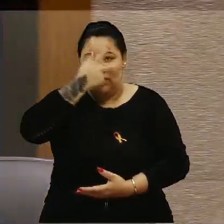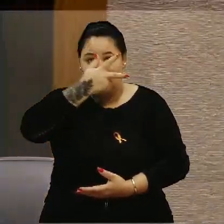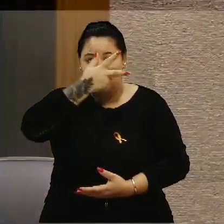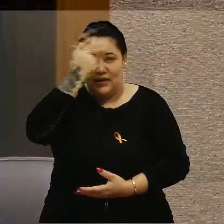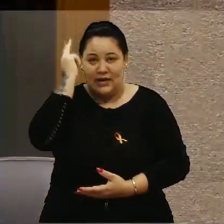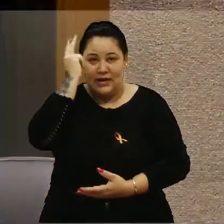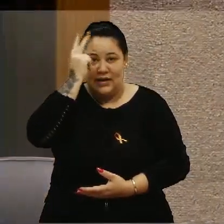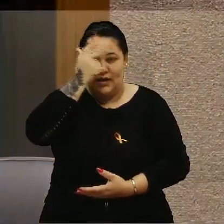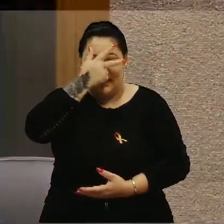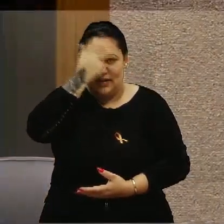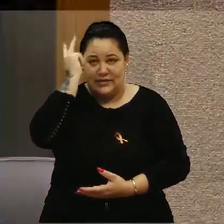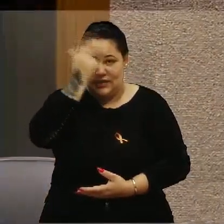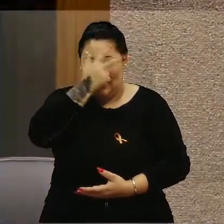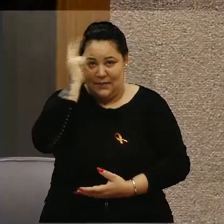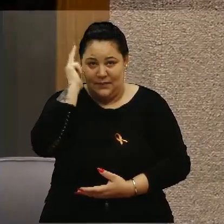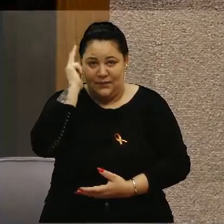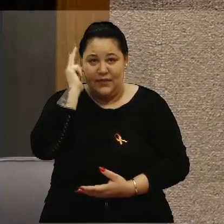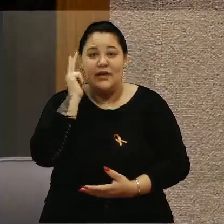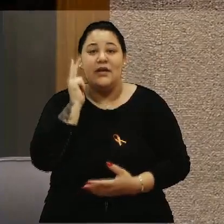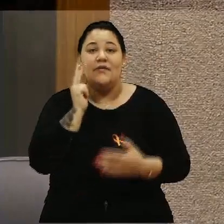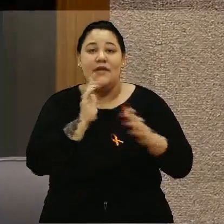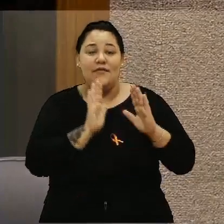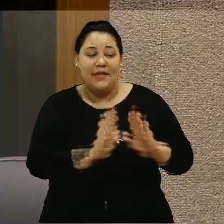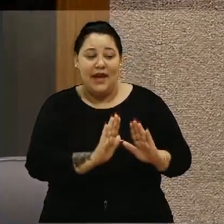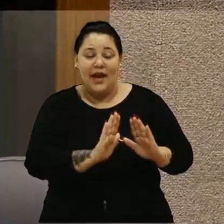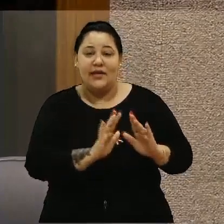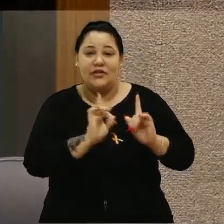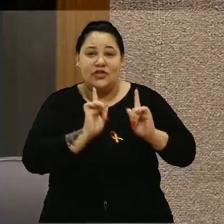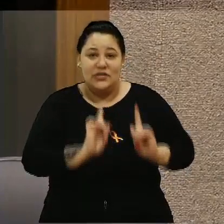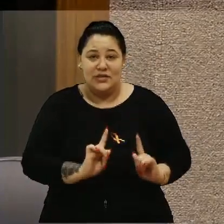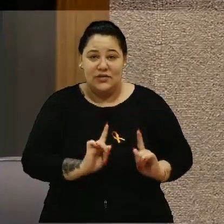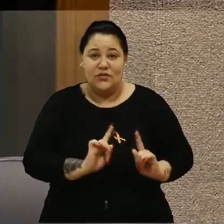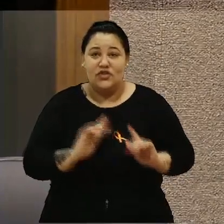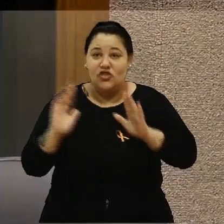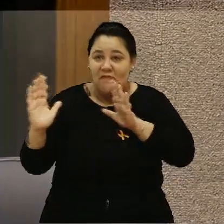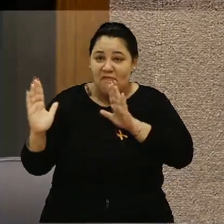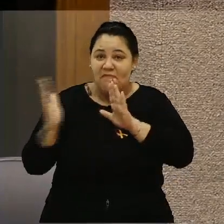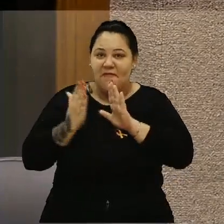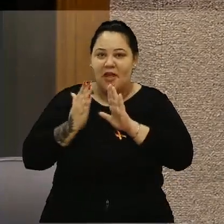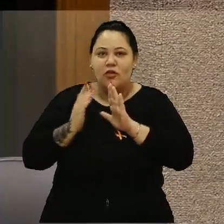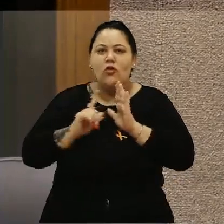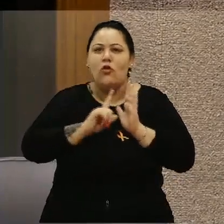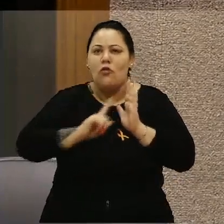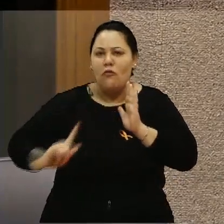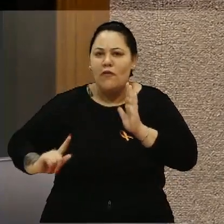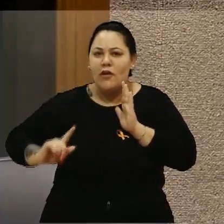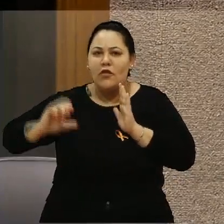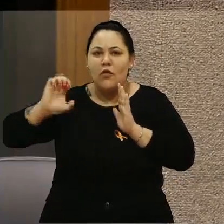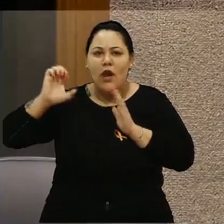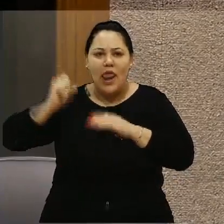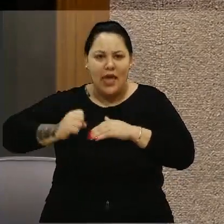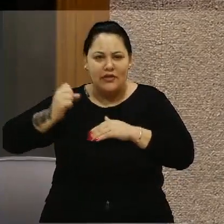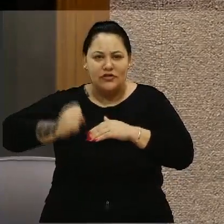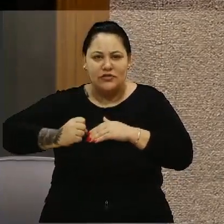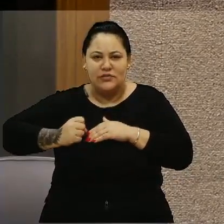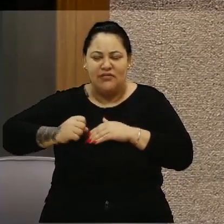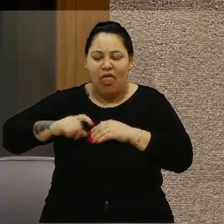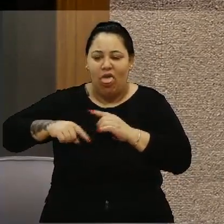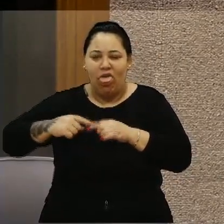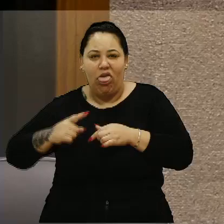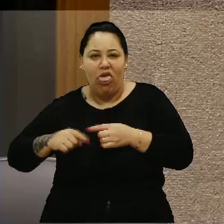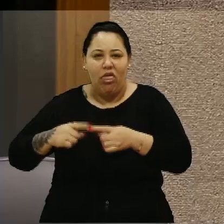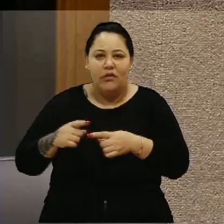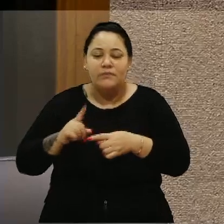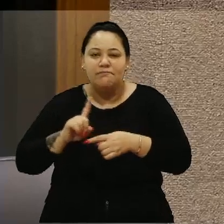gestão, foi o enfrentamento que nós fizemos com o governador Leite, né, que estava cozinhando e não queria desapropriar a